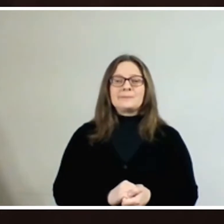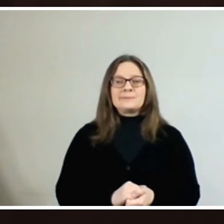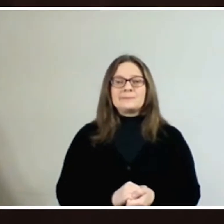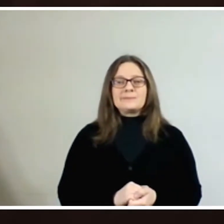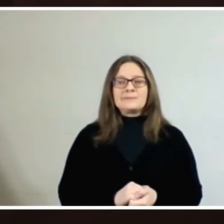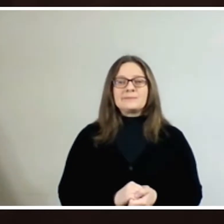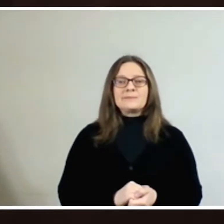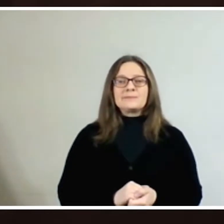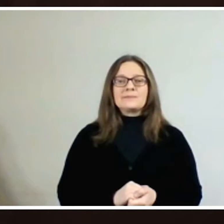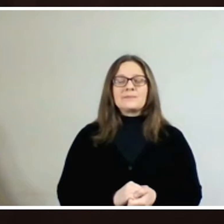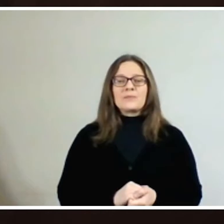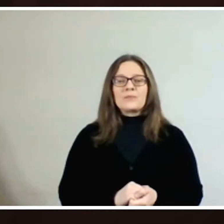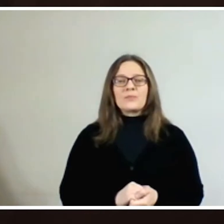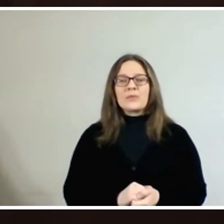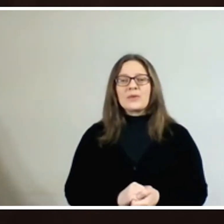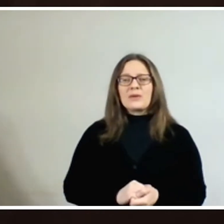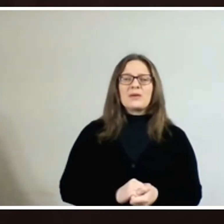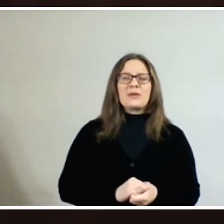Filhinhos,